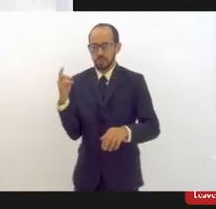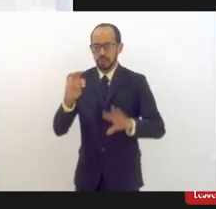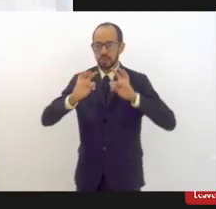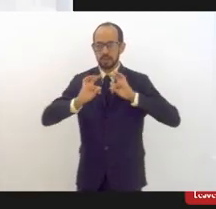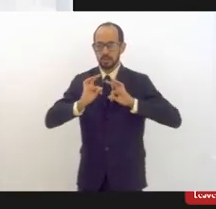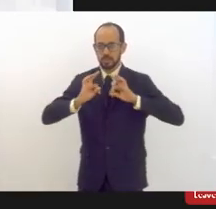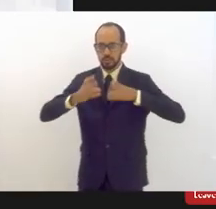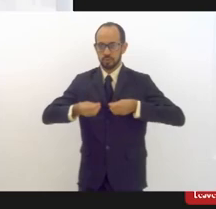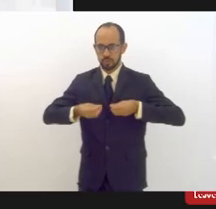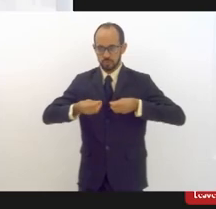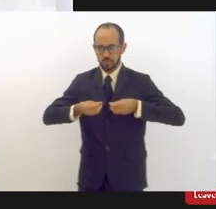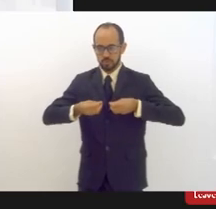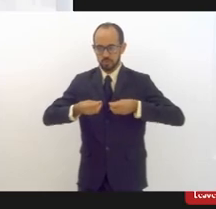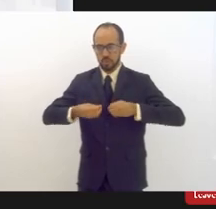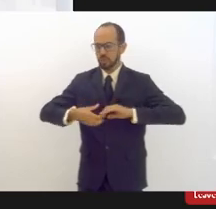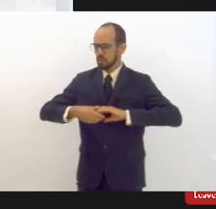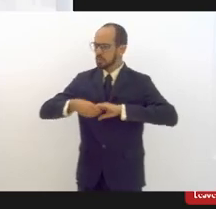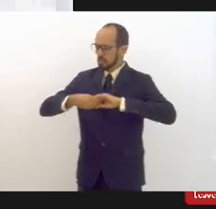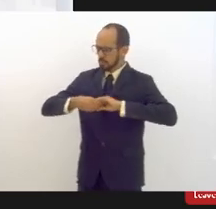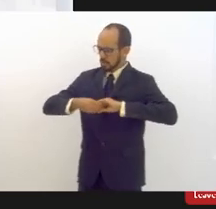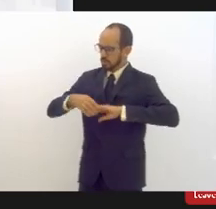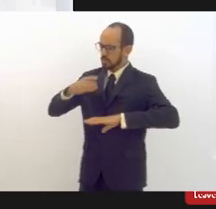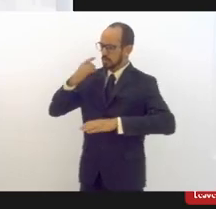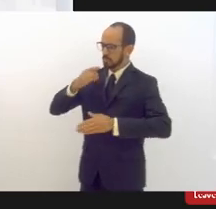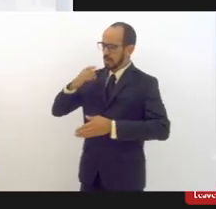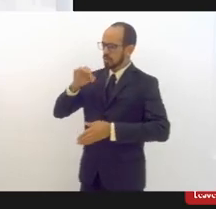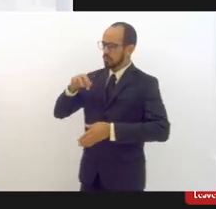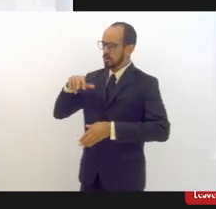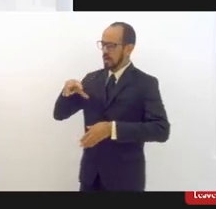Saúdo o deputado Flávio Serafim,